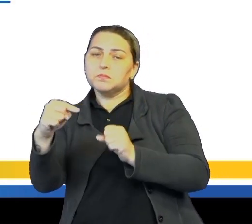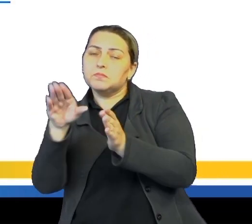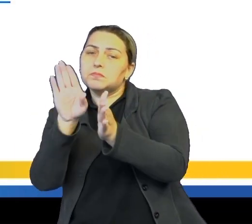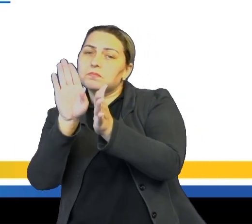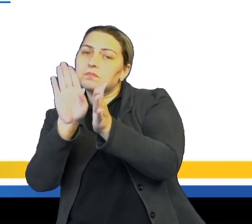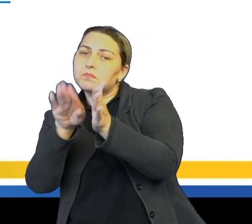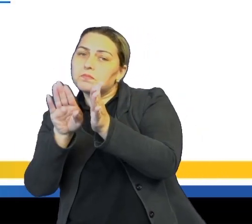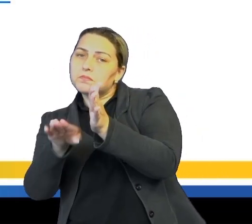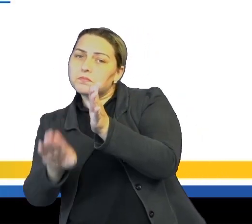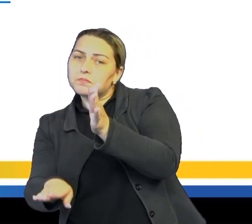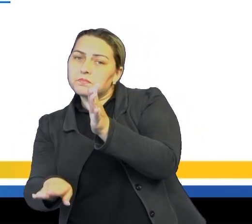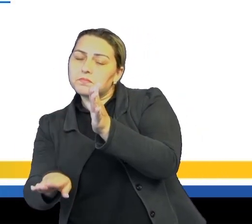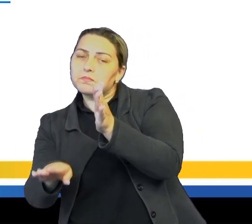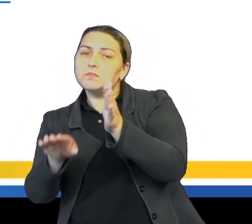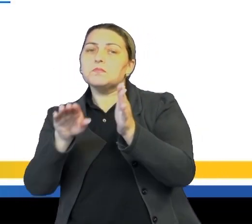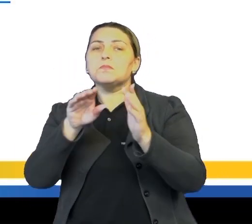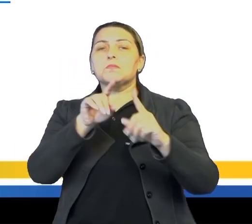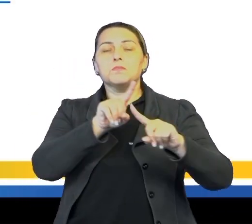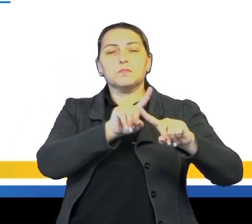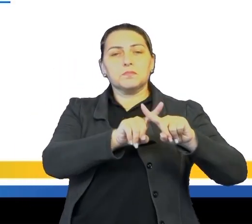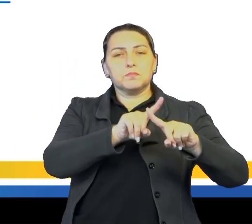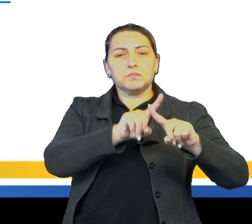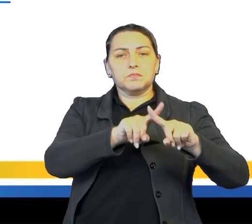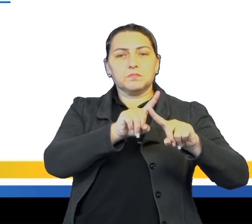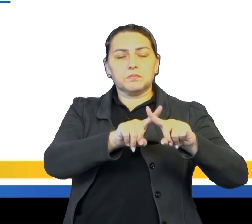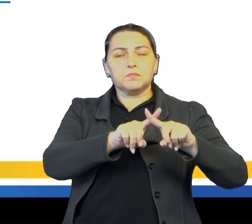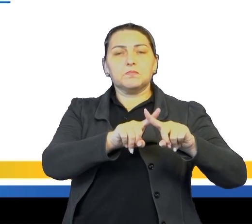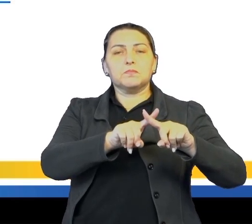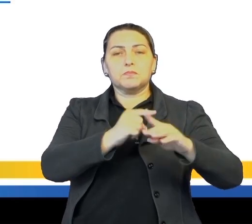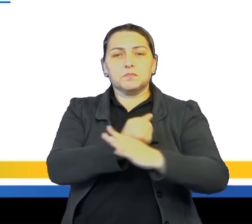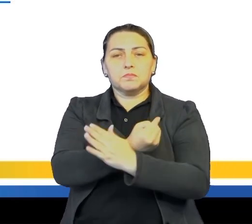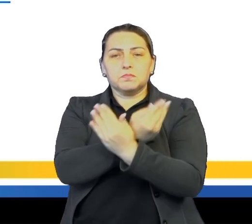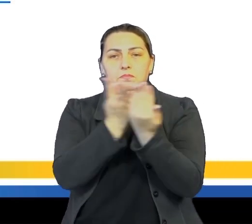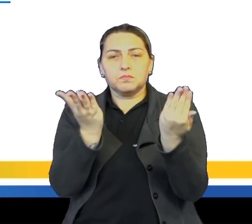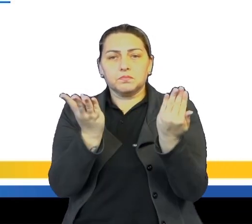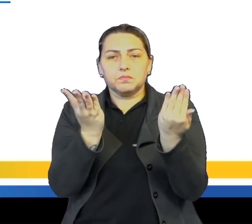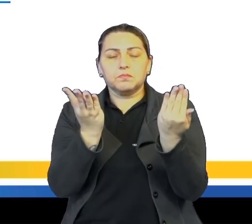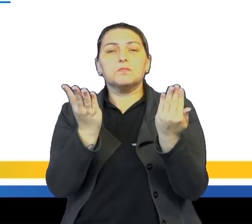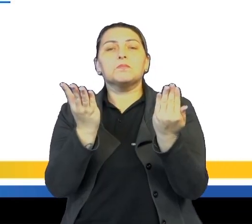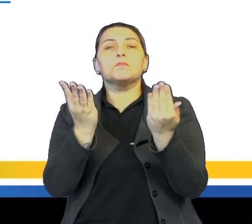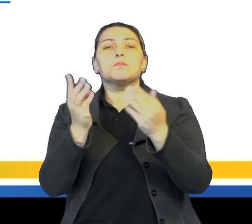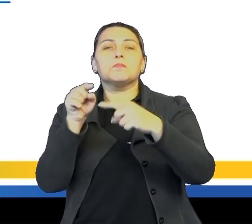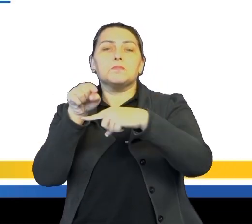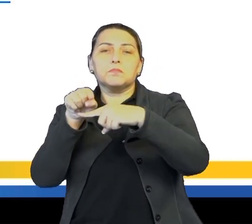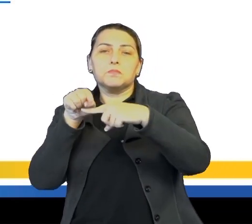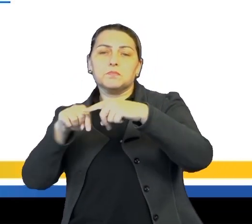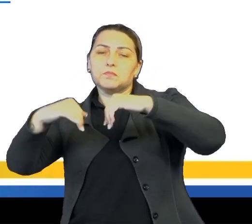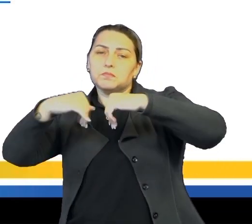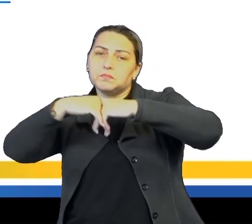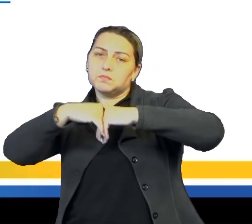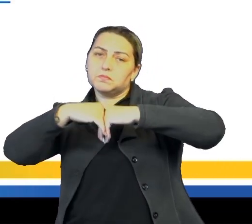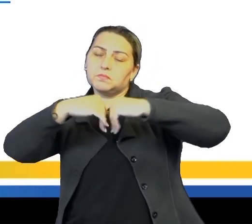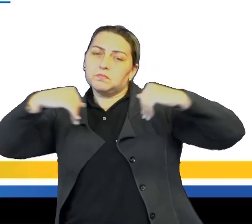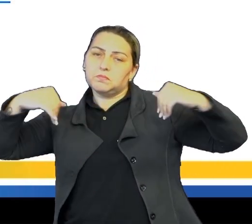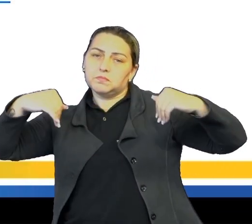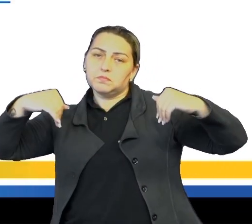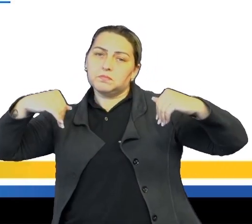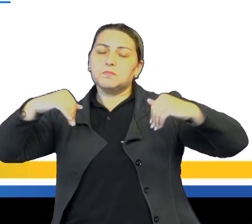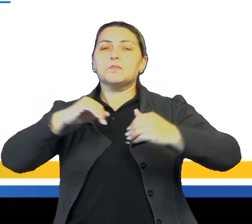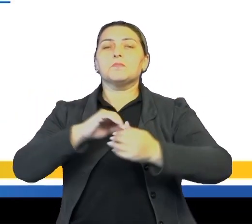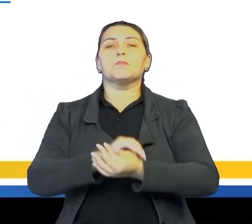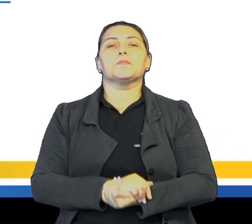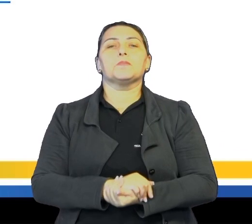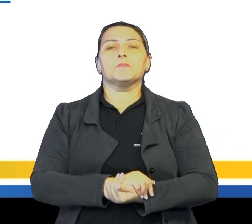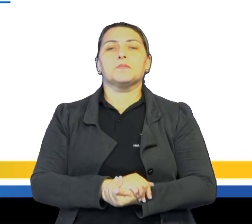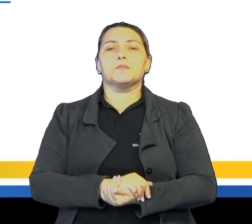tracinho que é a subtração o X é a multiplicação e esse tracinho com as duas com as duas